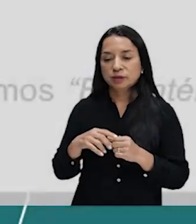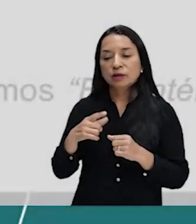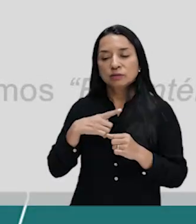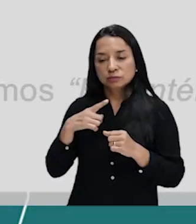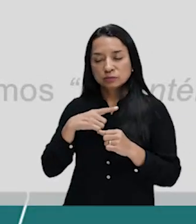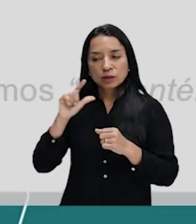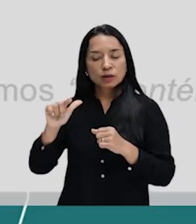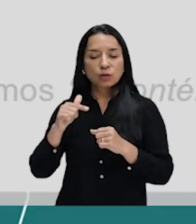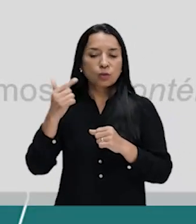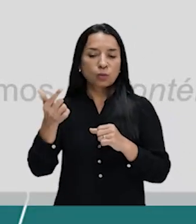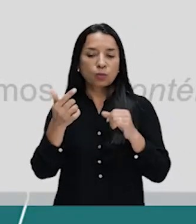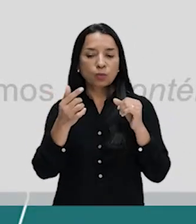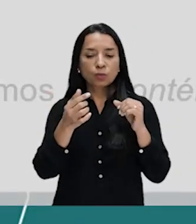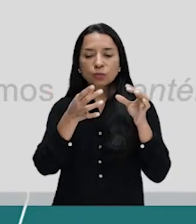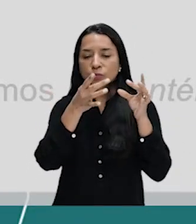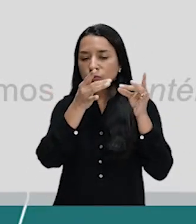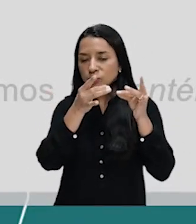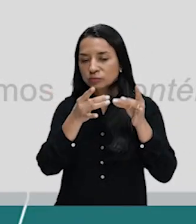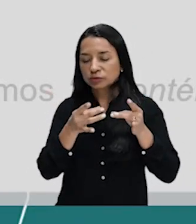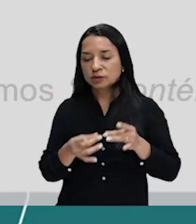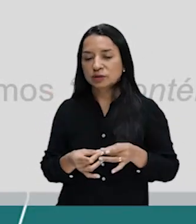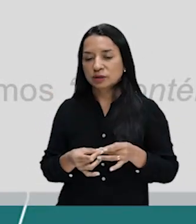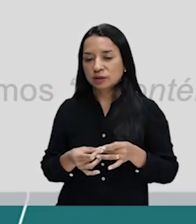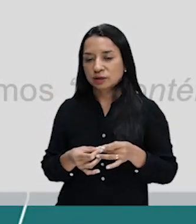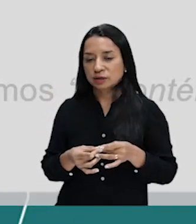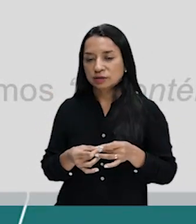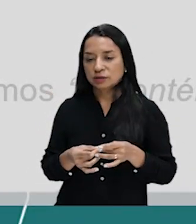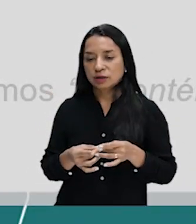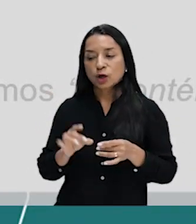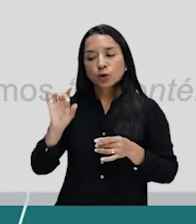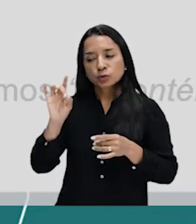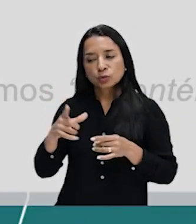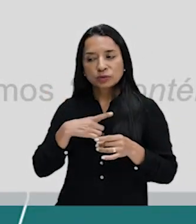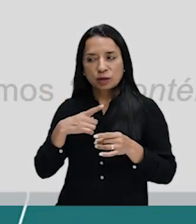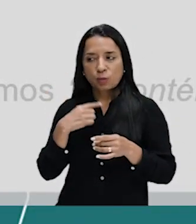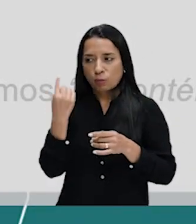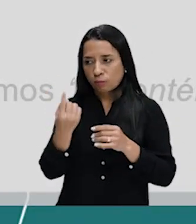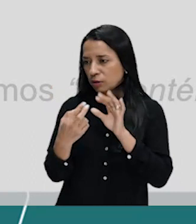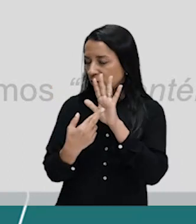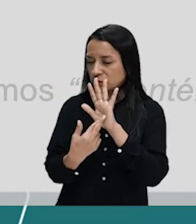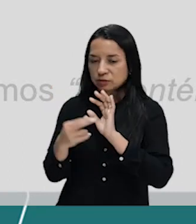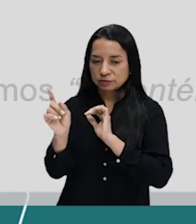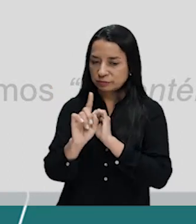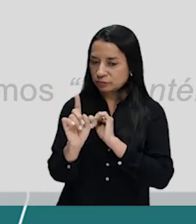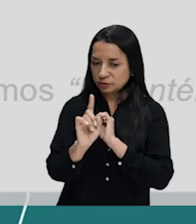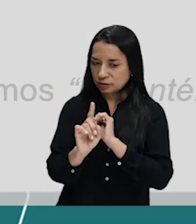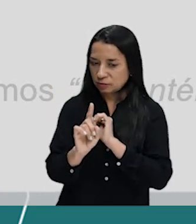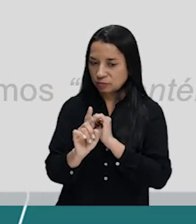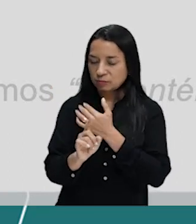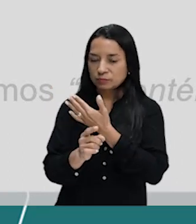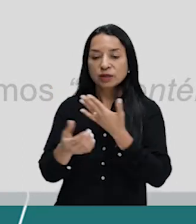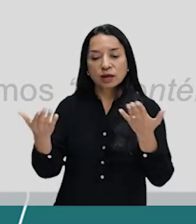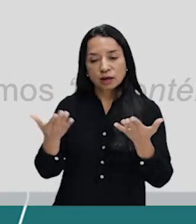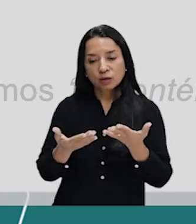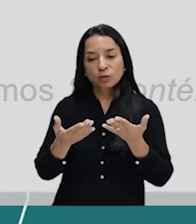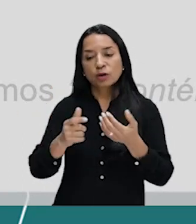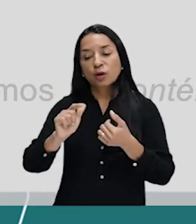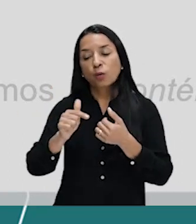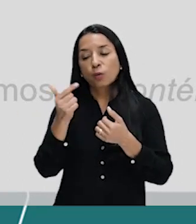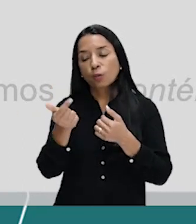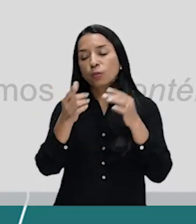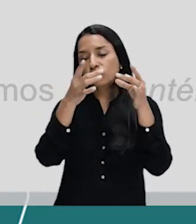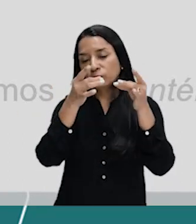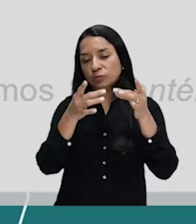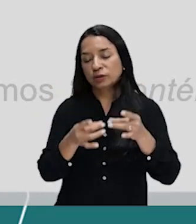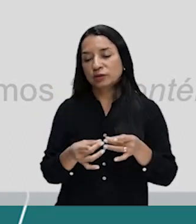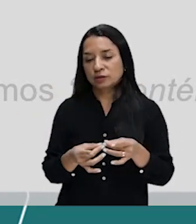tá? Não é apenas essa que é a única representação. Essa representação aqui é a do está contido, mas eu posso dizer